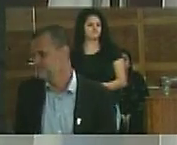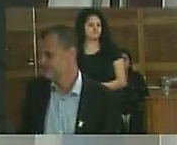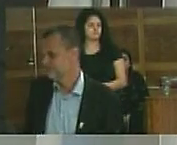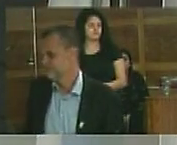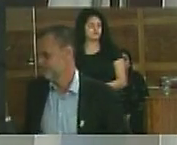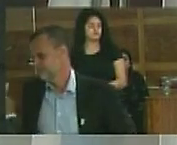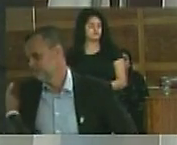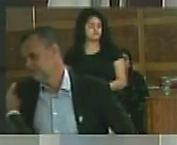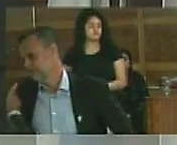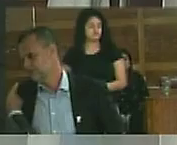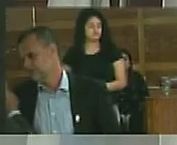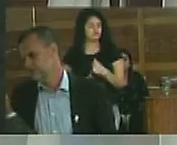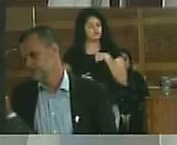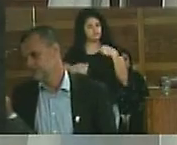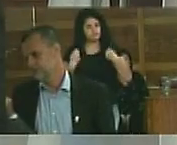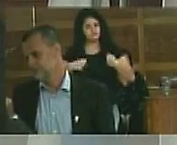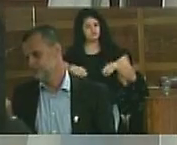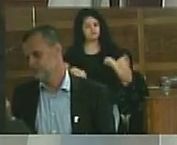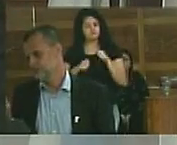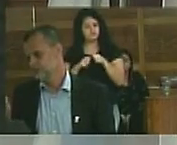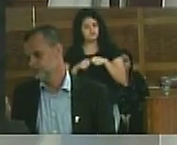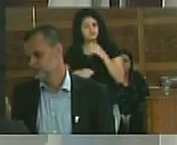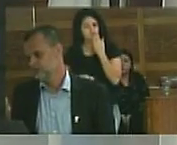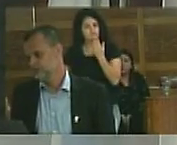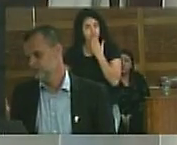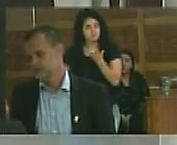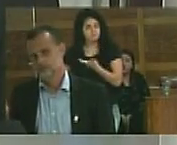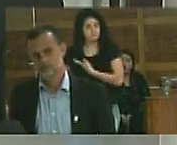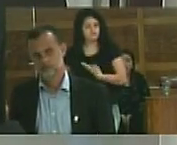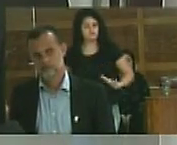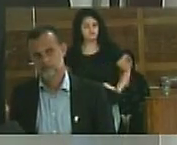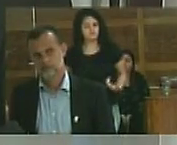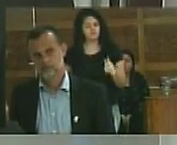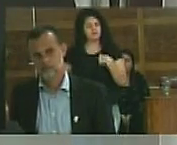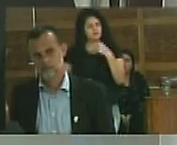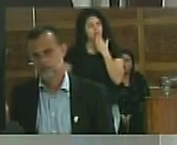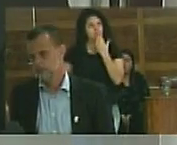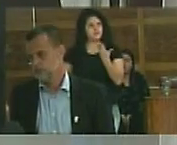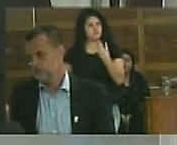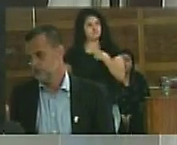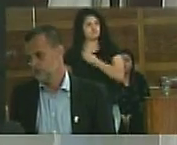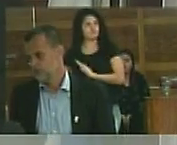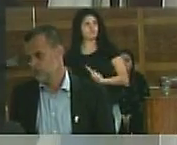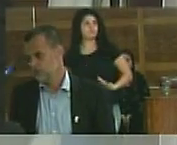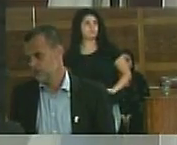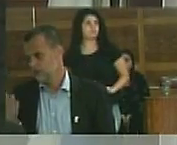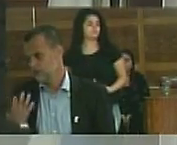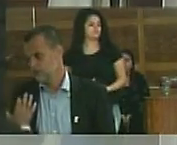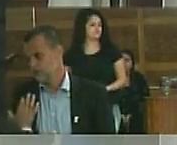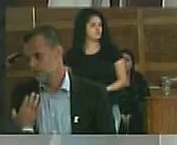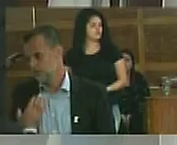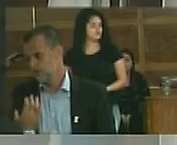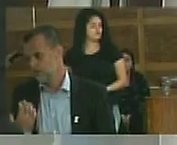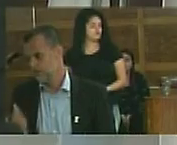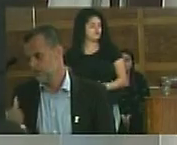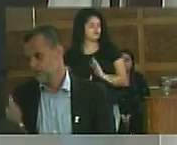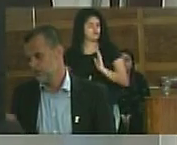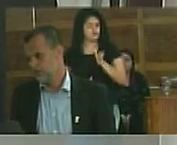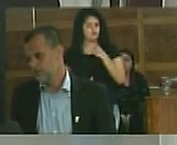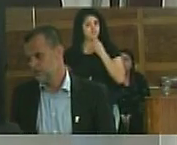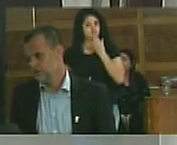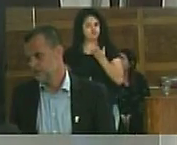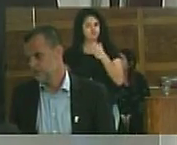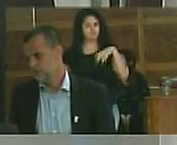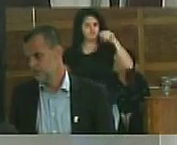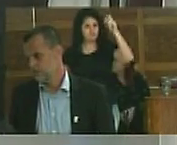ocasião, eu preciso fazer essa solicitação ao governo. Estou solicitando aqui ao governo, e ela já é uma solicitação